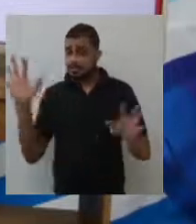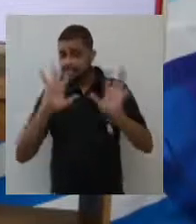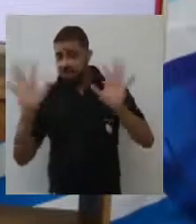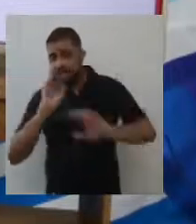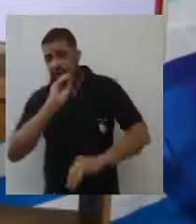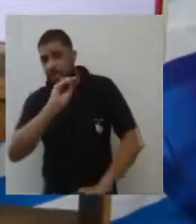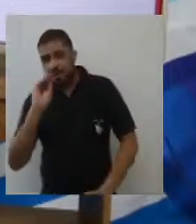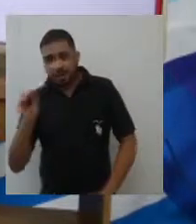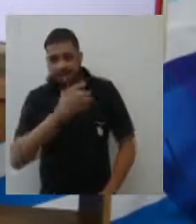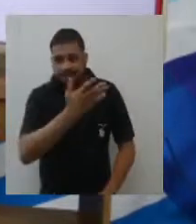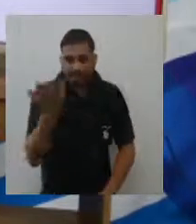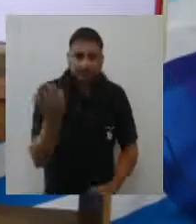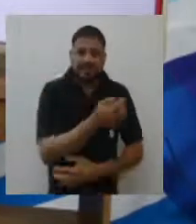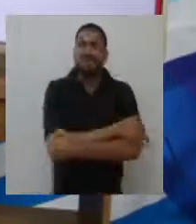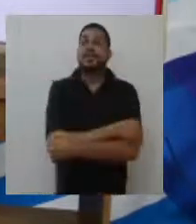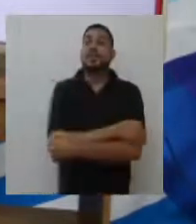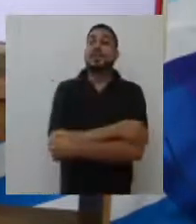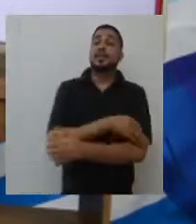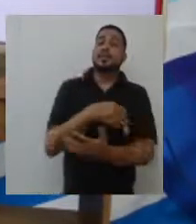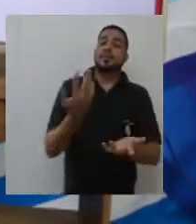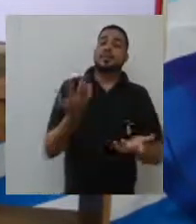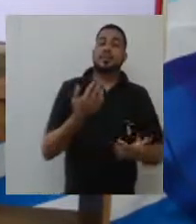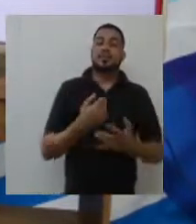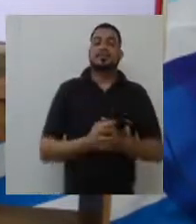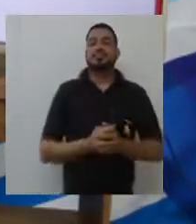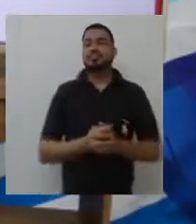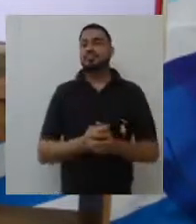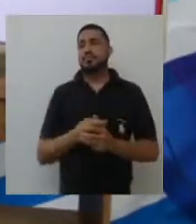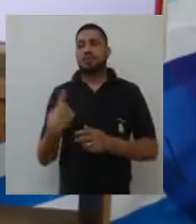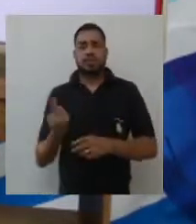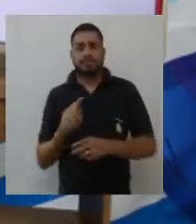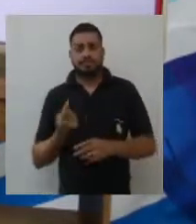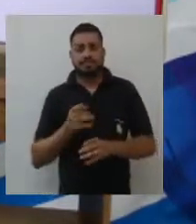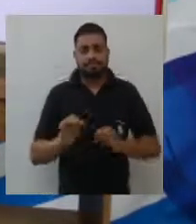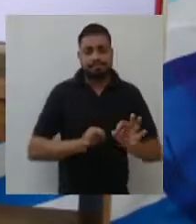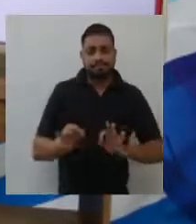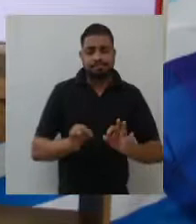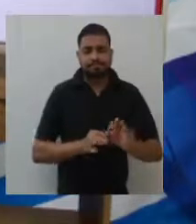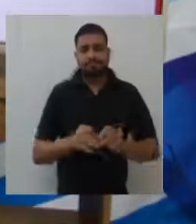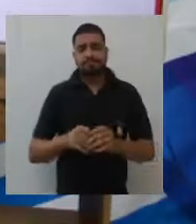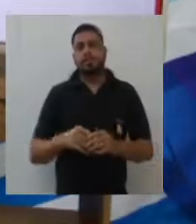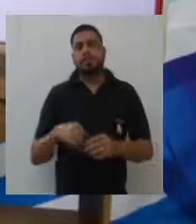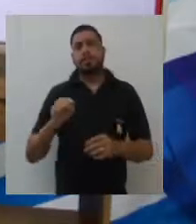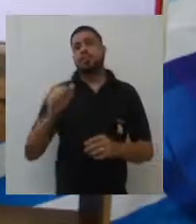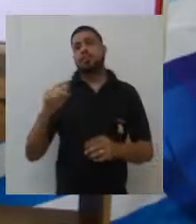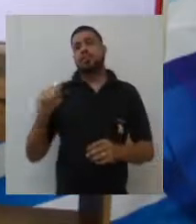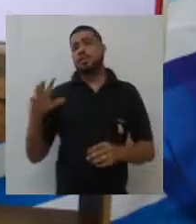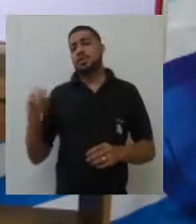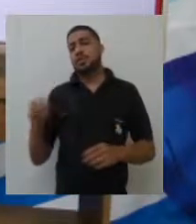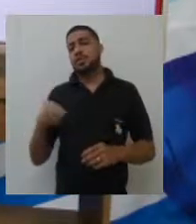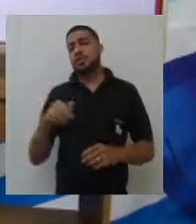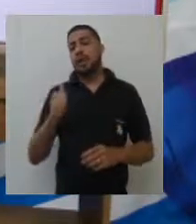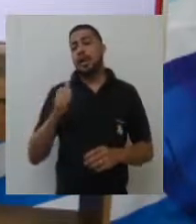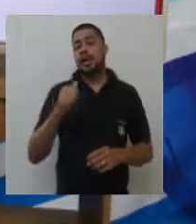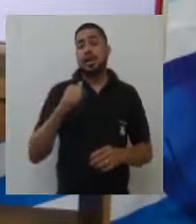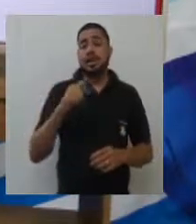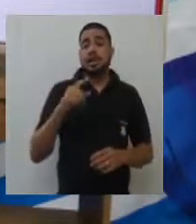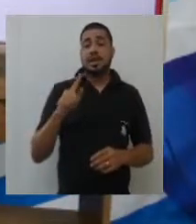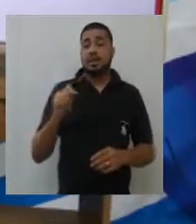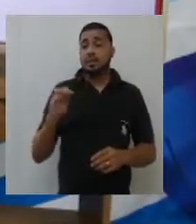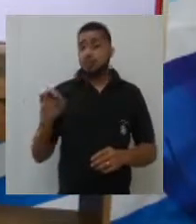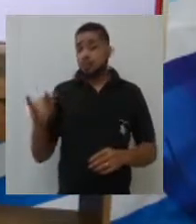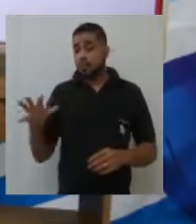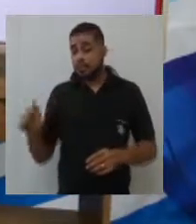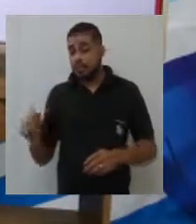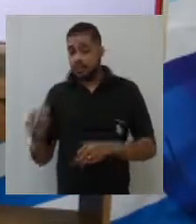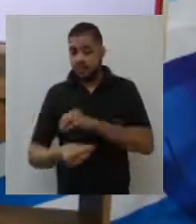Beijo aí pra todos vocês. Quando preparamos uma solução aquosa formada pela mistura de um